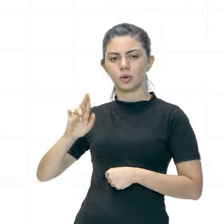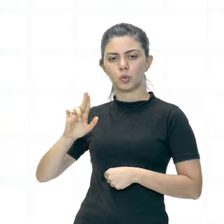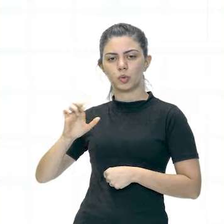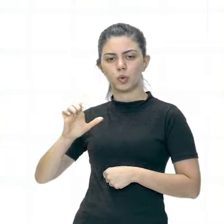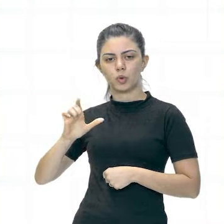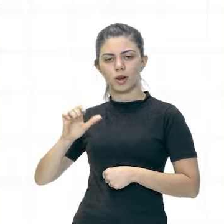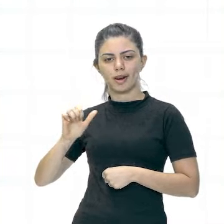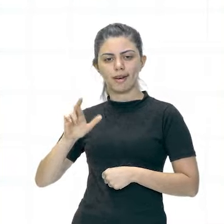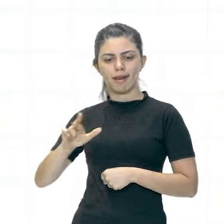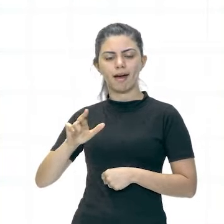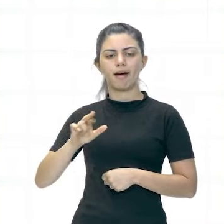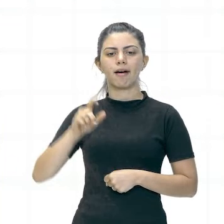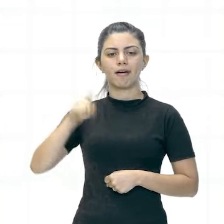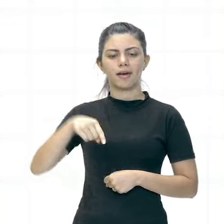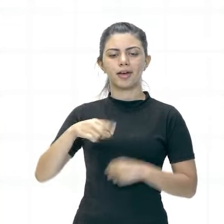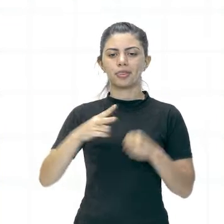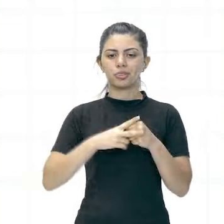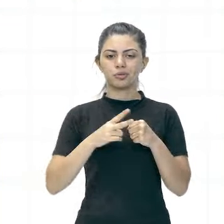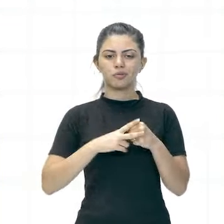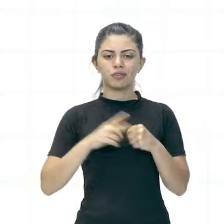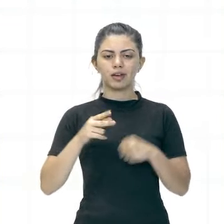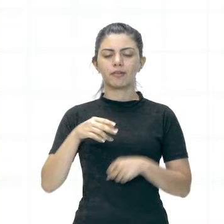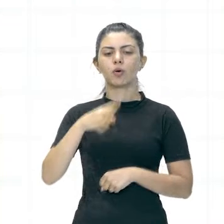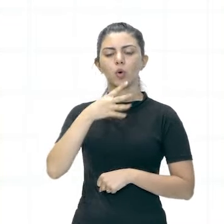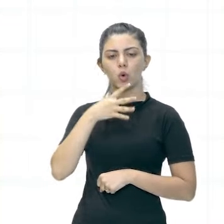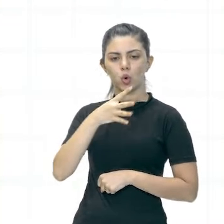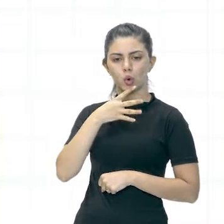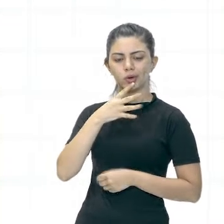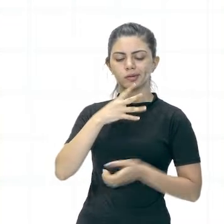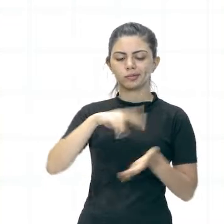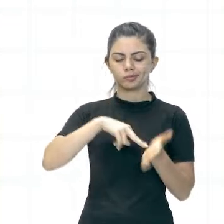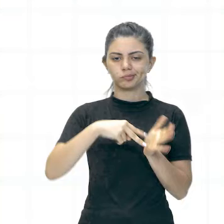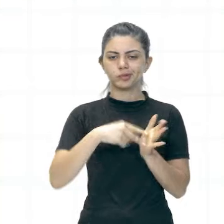verbo know, que é o verbo conhecer.